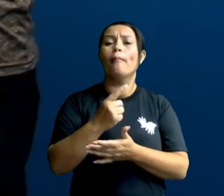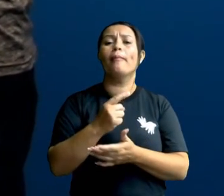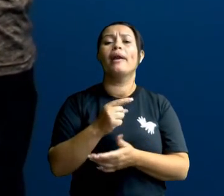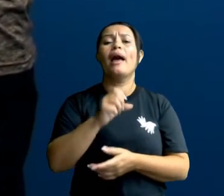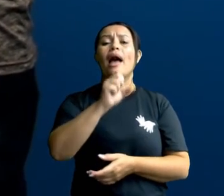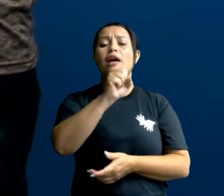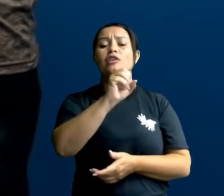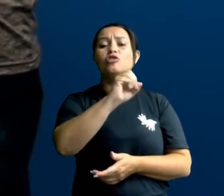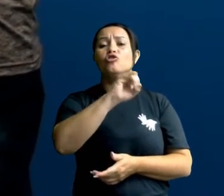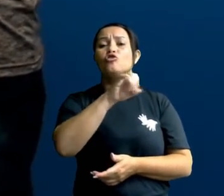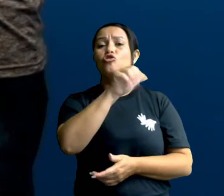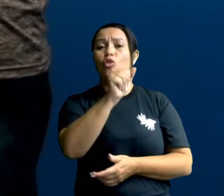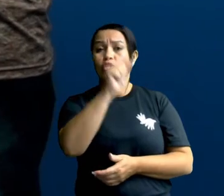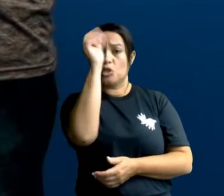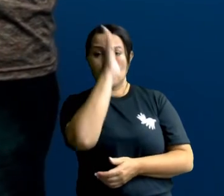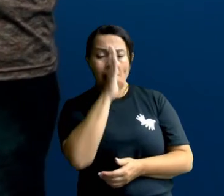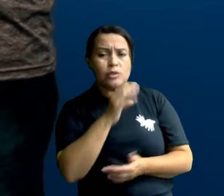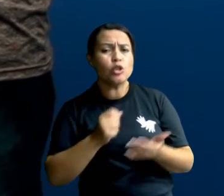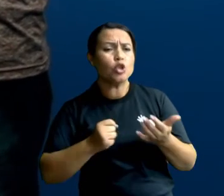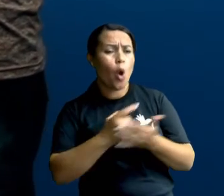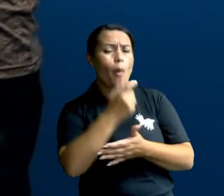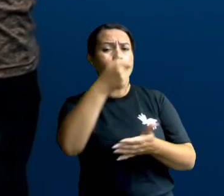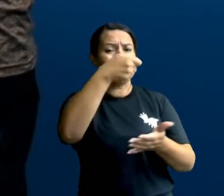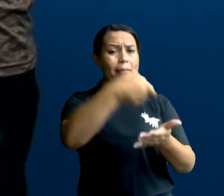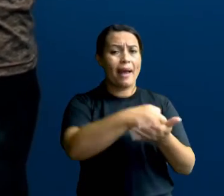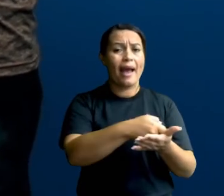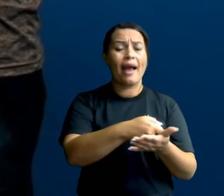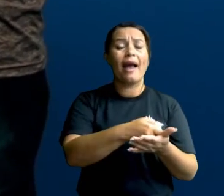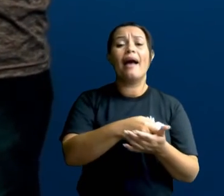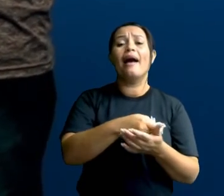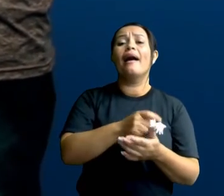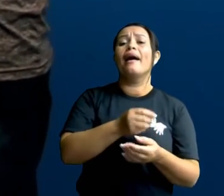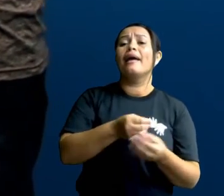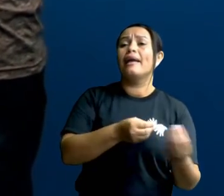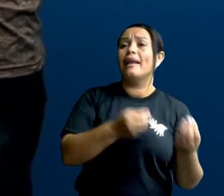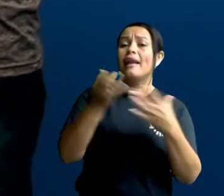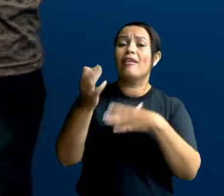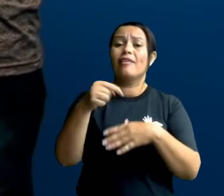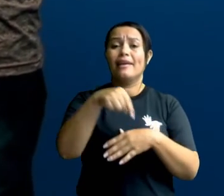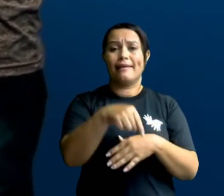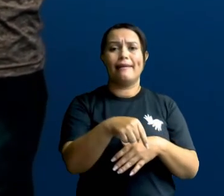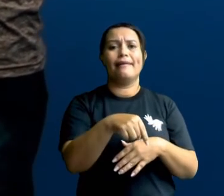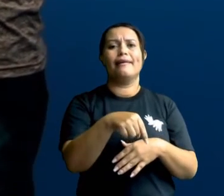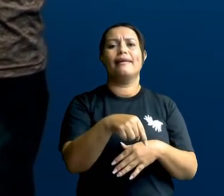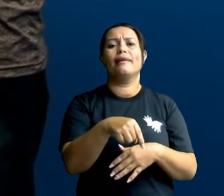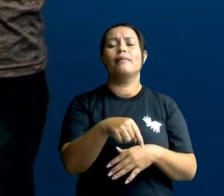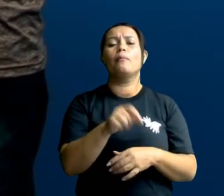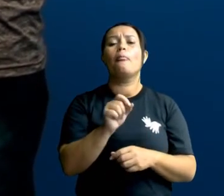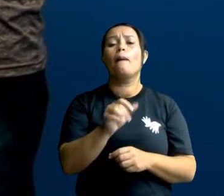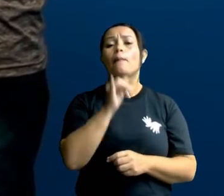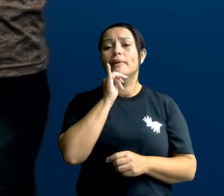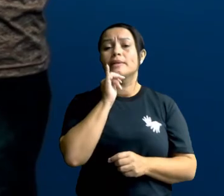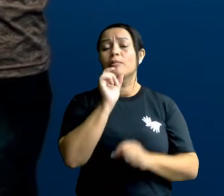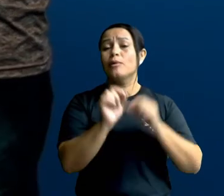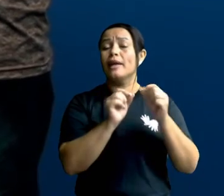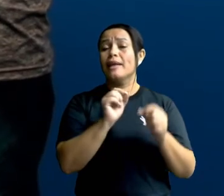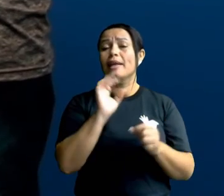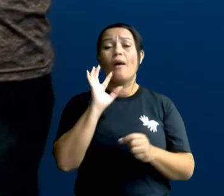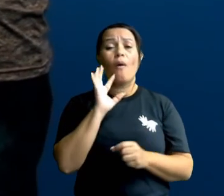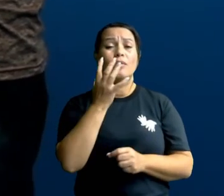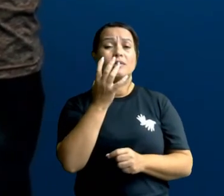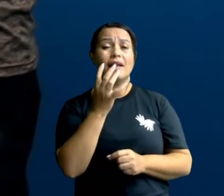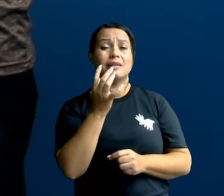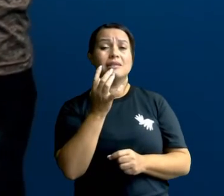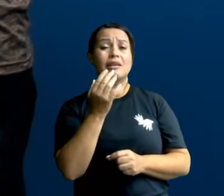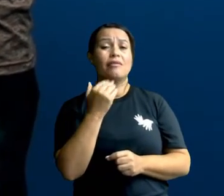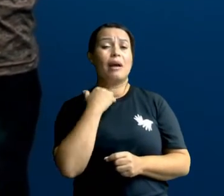a soja e ela fica mais escassa no mercado nacional, no mercado interno, a tendência